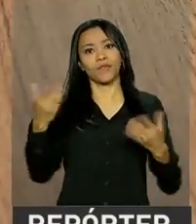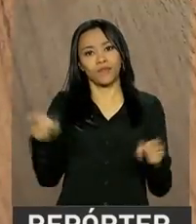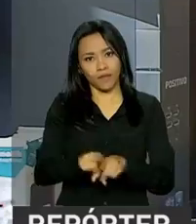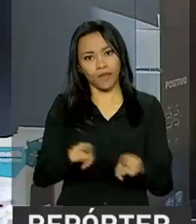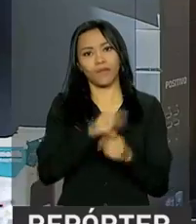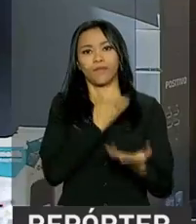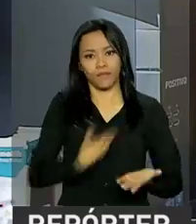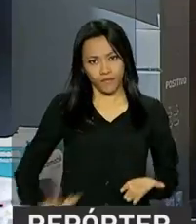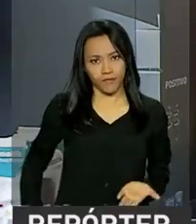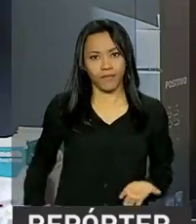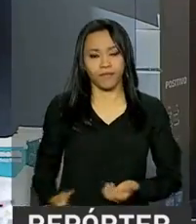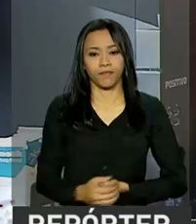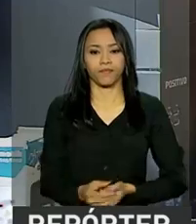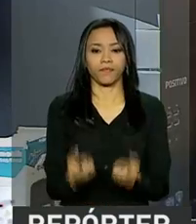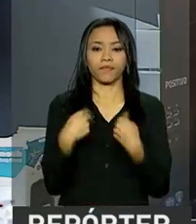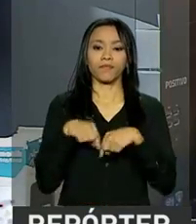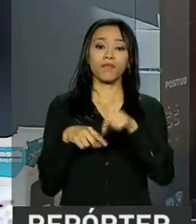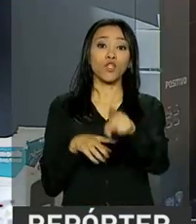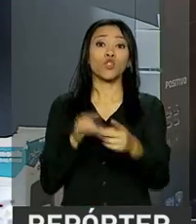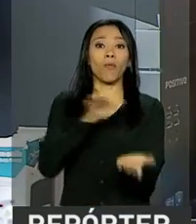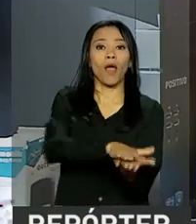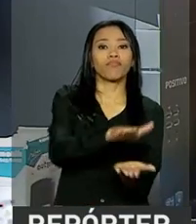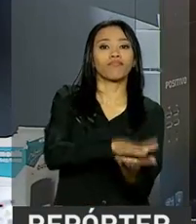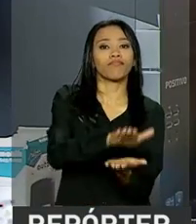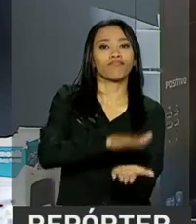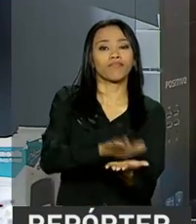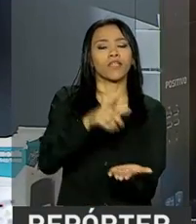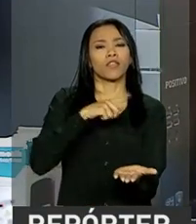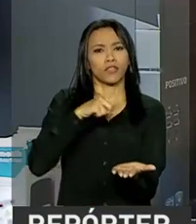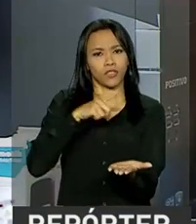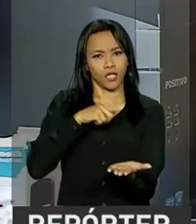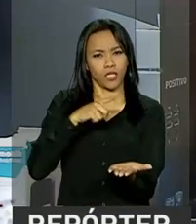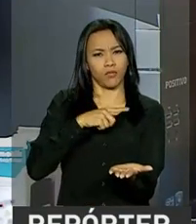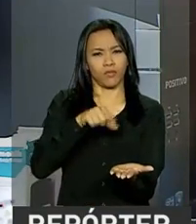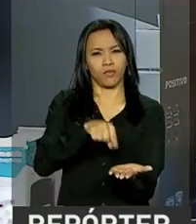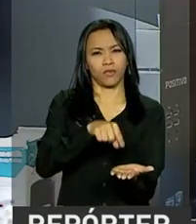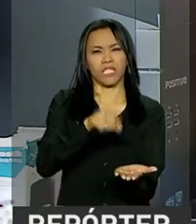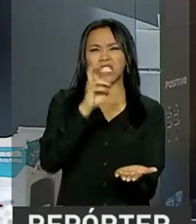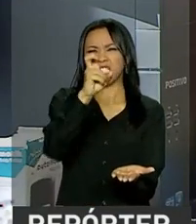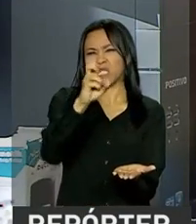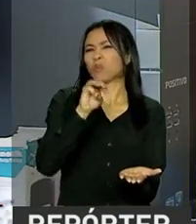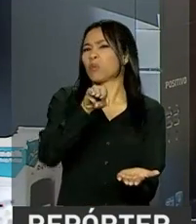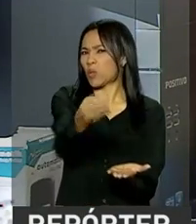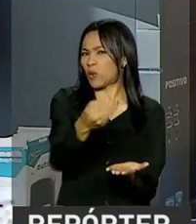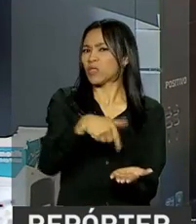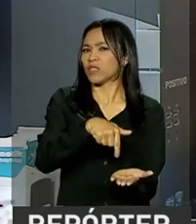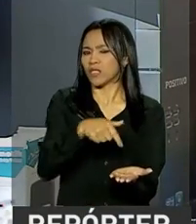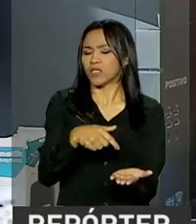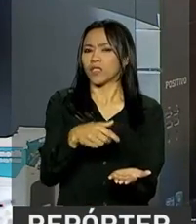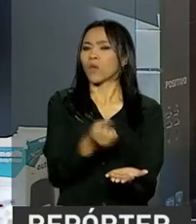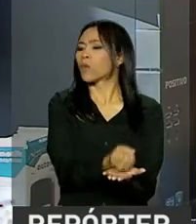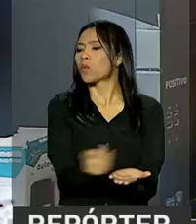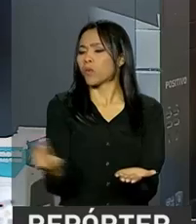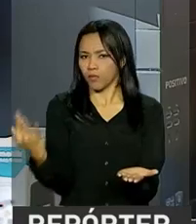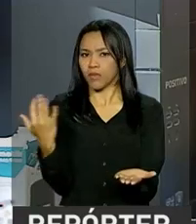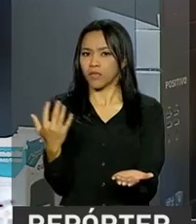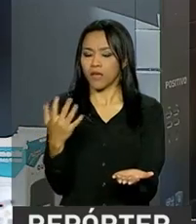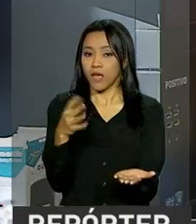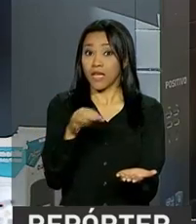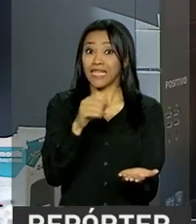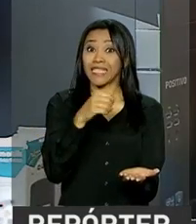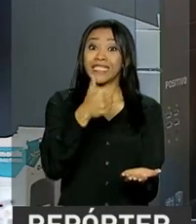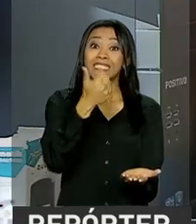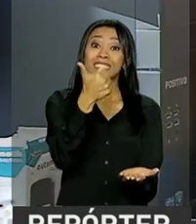públicos Só Para expedir essas carteiras que nós temos o número de fevereiro de 5 milhões e ficaria acima de